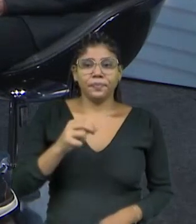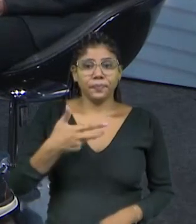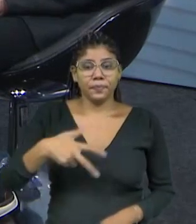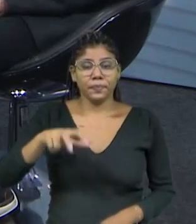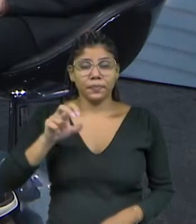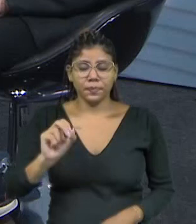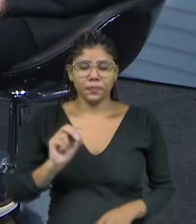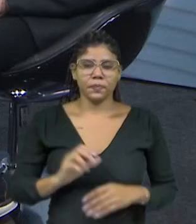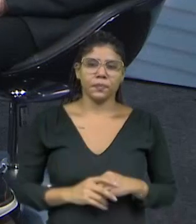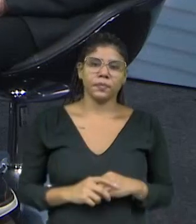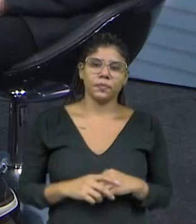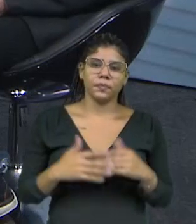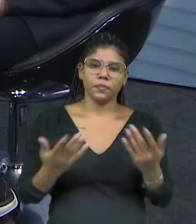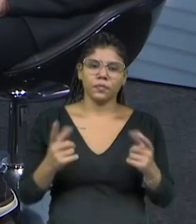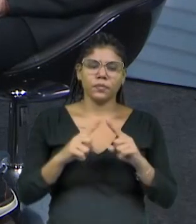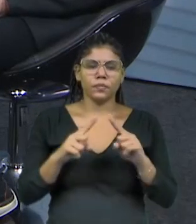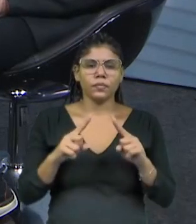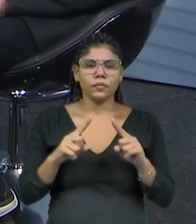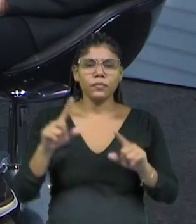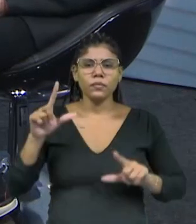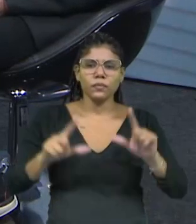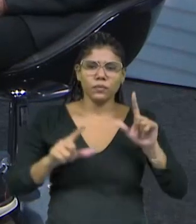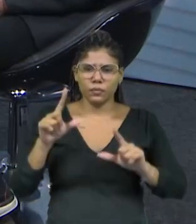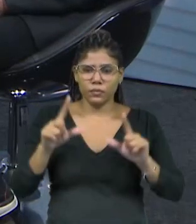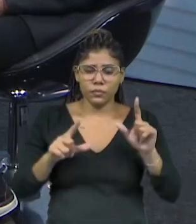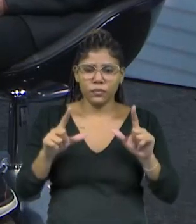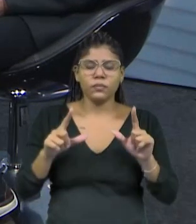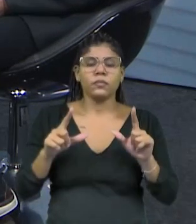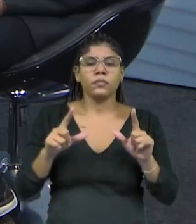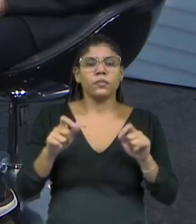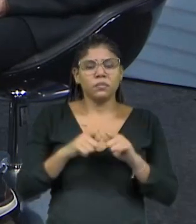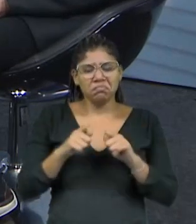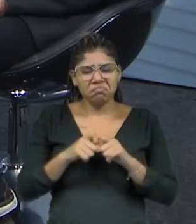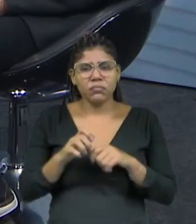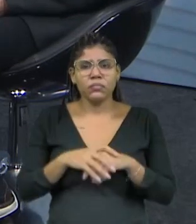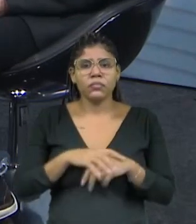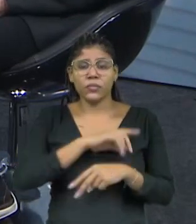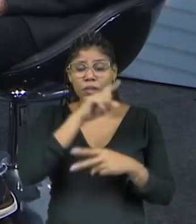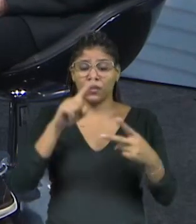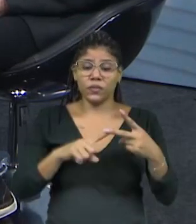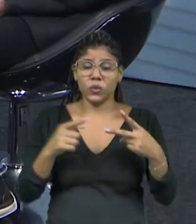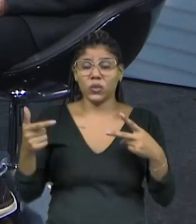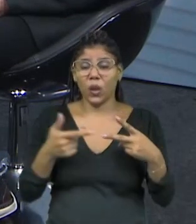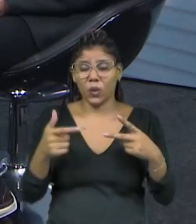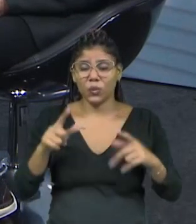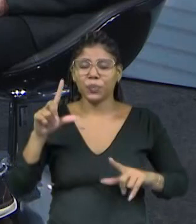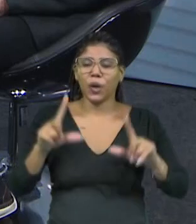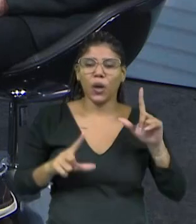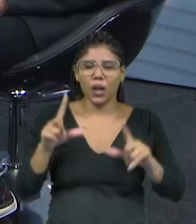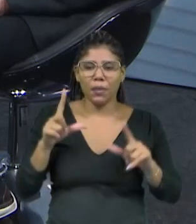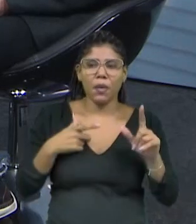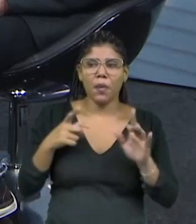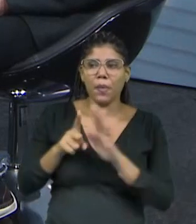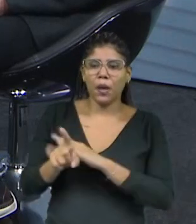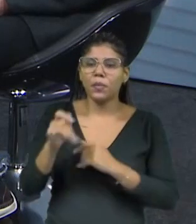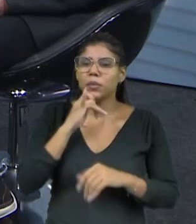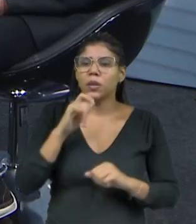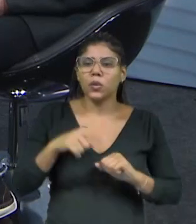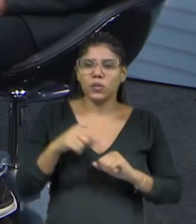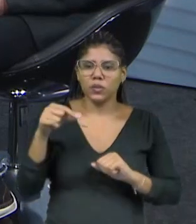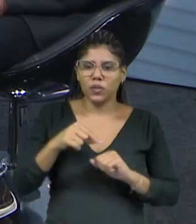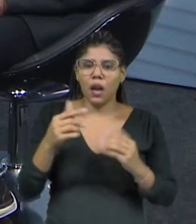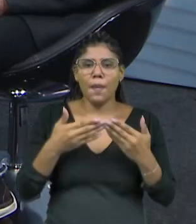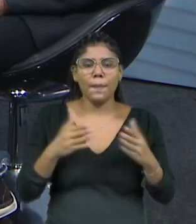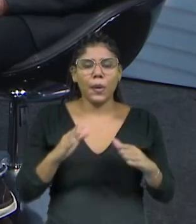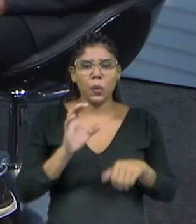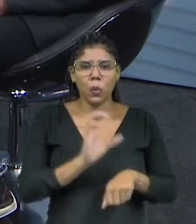E aí o programa tinha sido, eu gravei um outro, e aí eu fiz o link, eu perguntei a ele, a Unifor, por exemplo, ela abriu alguns